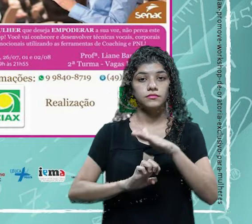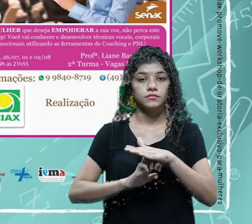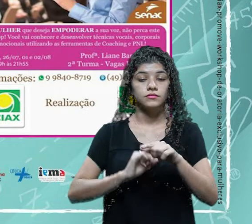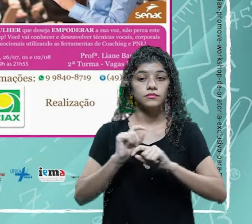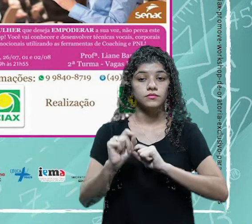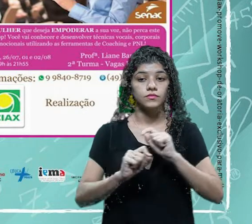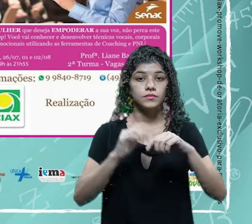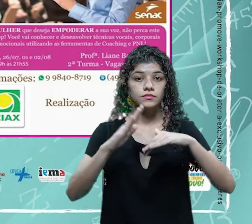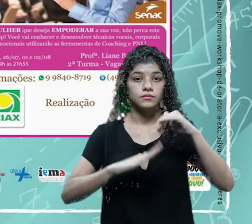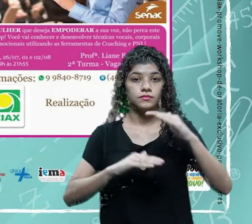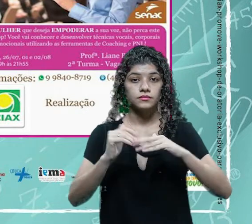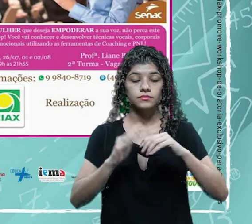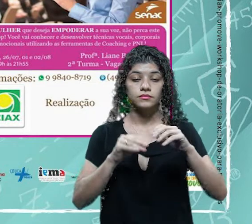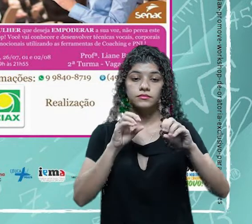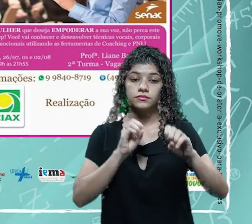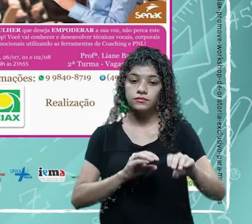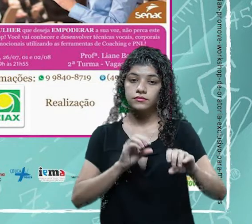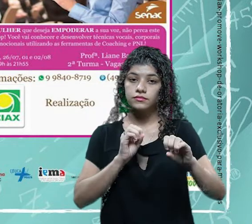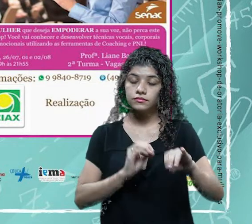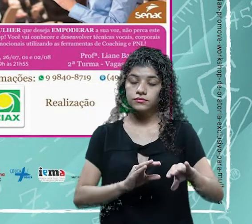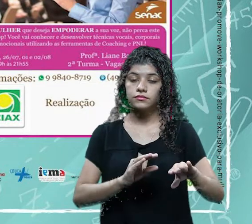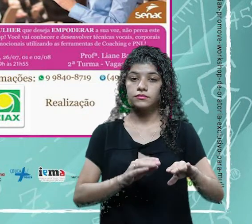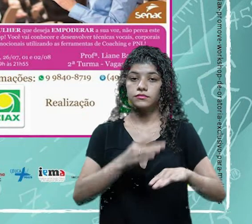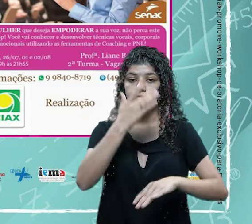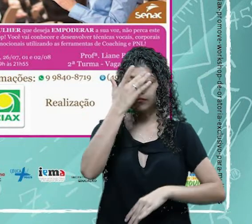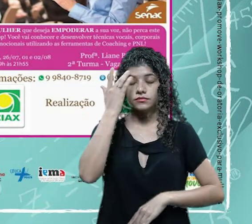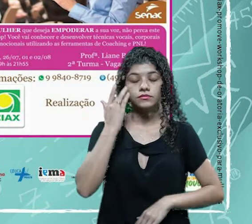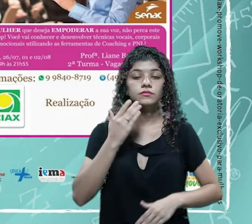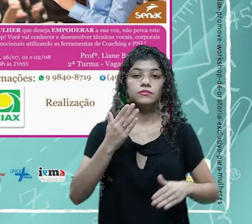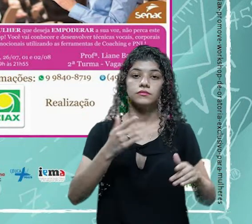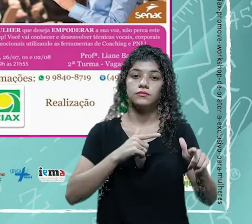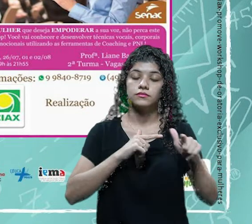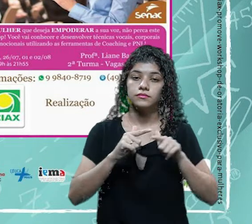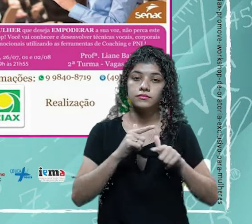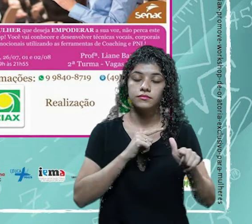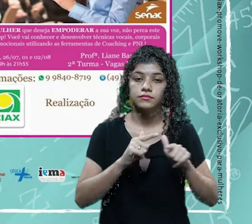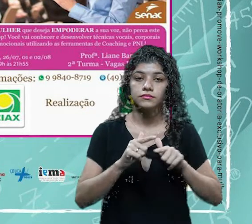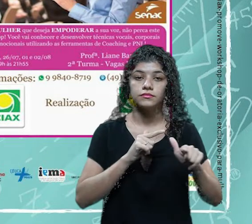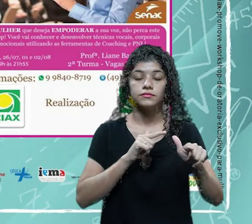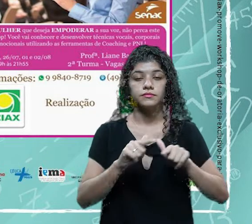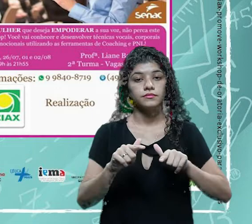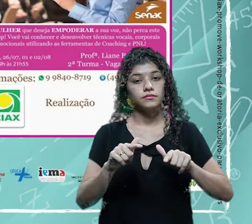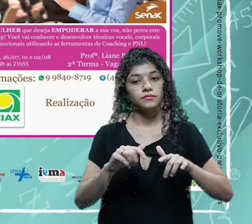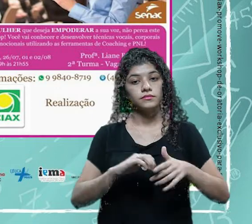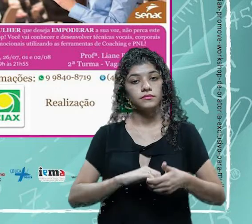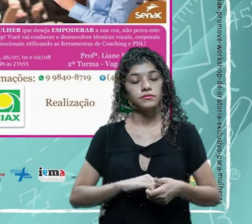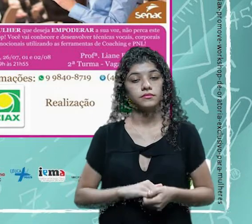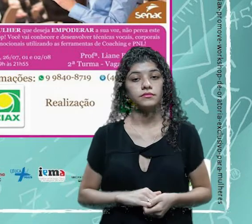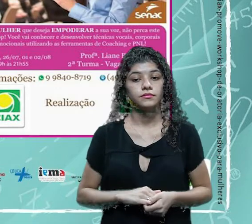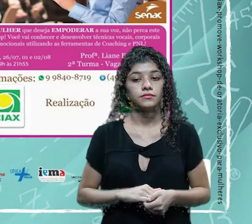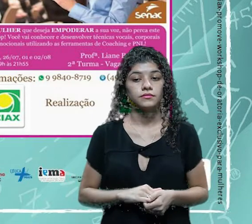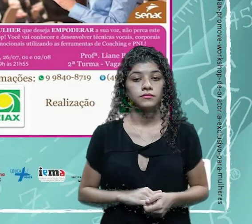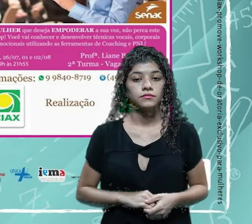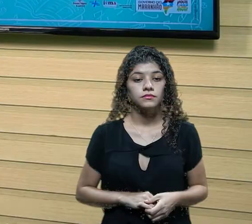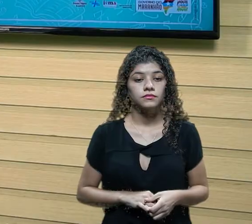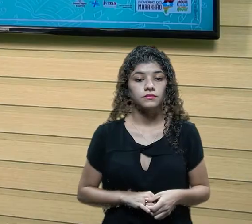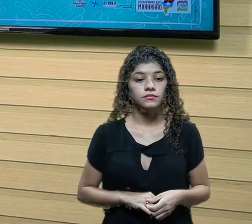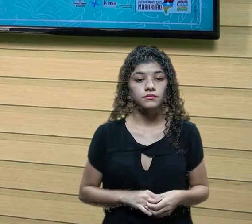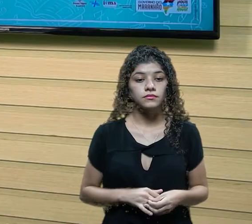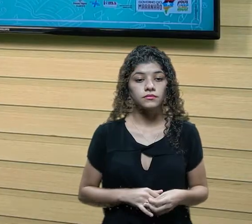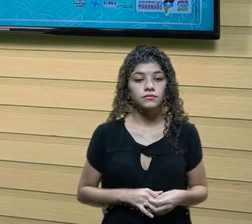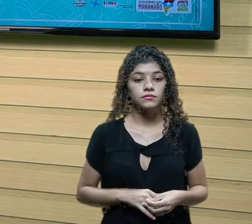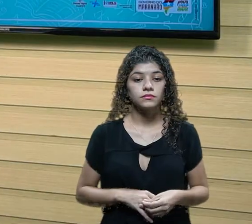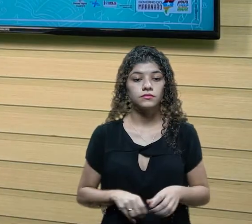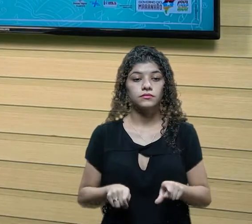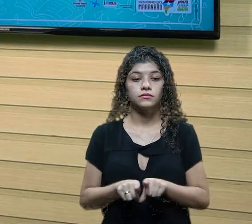é capacitar e treinar os funcionários os geralmente funcionários